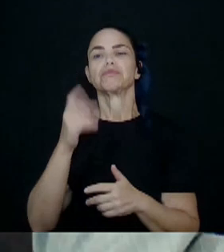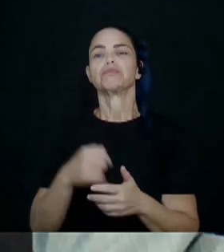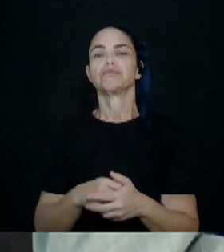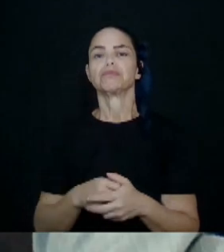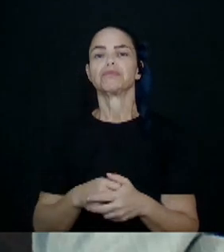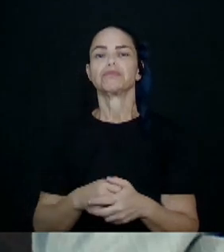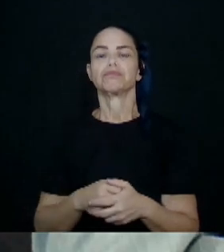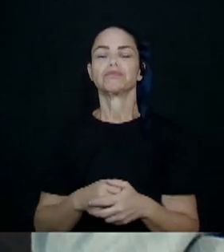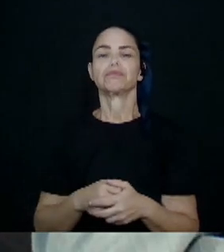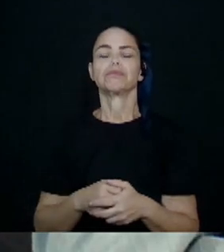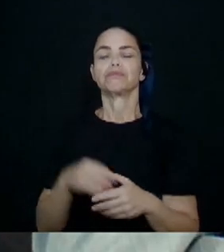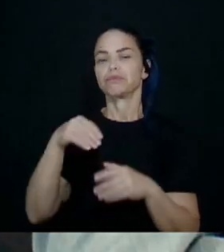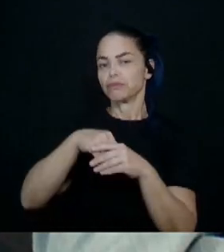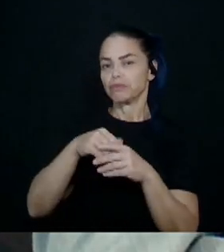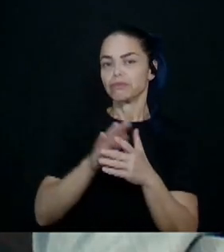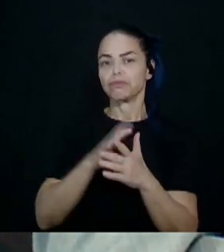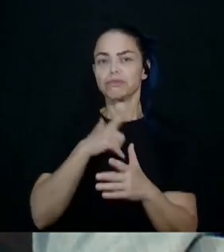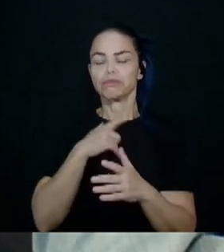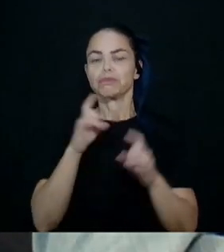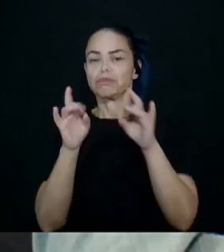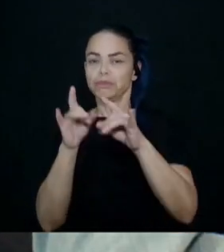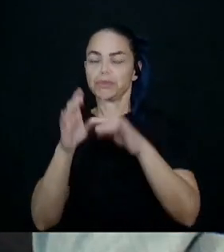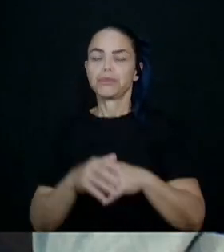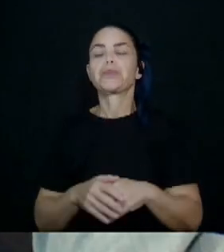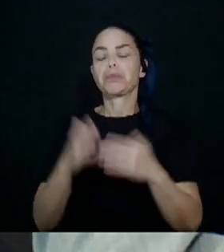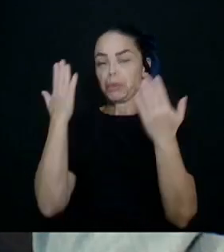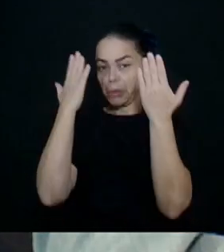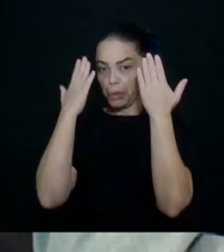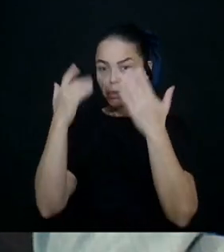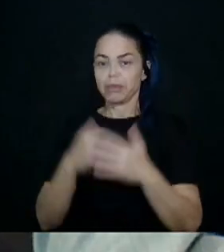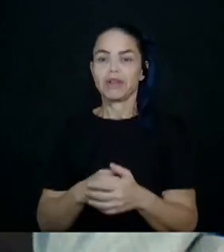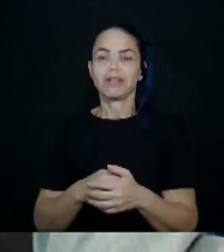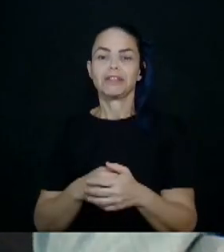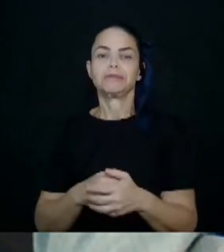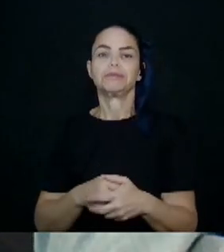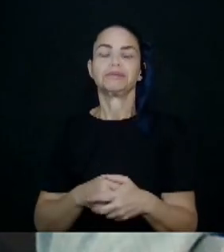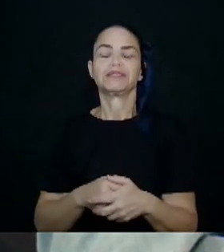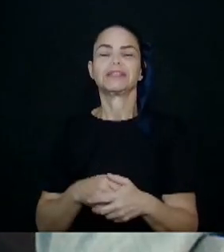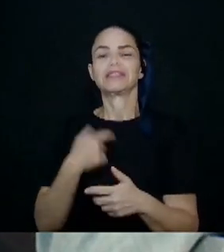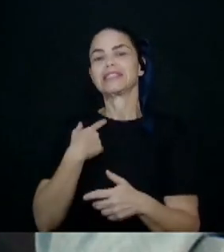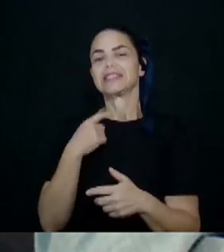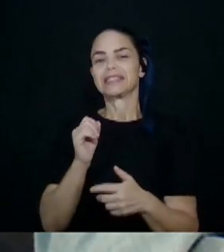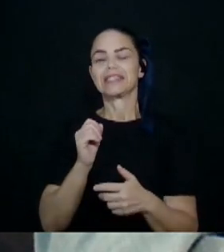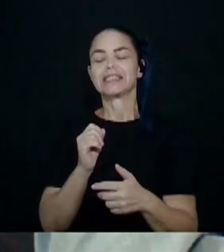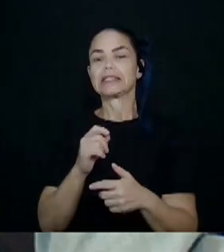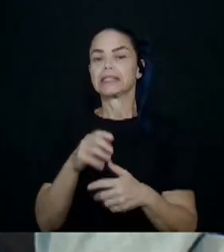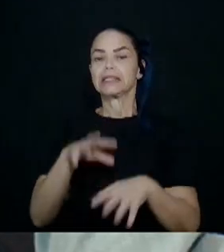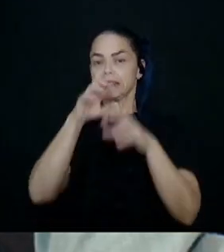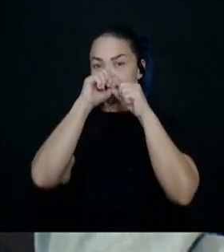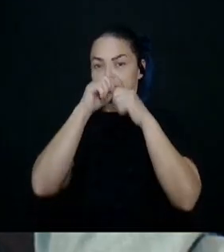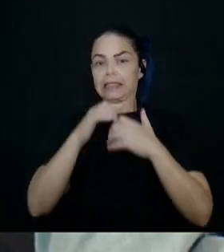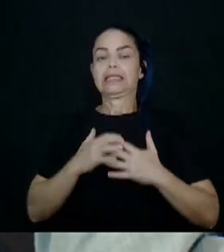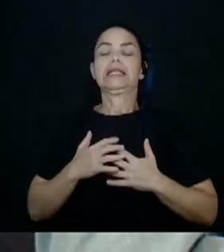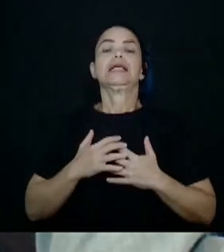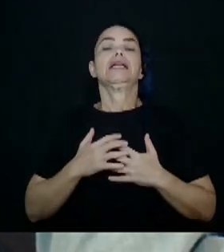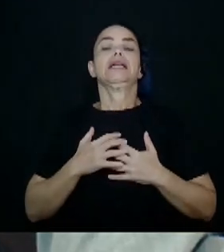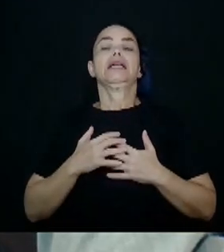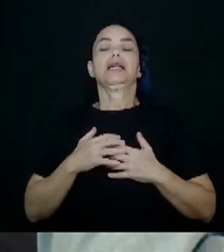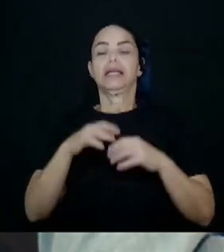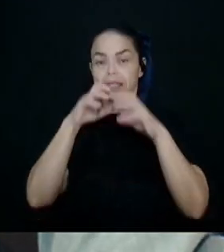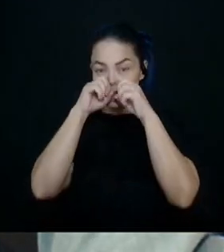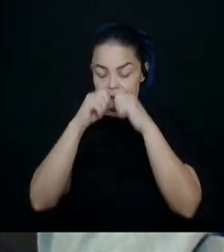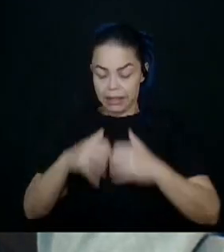né, dentro, tem uma técnica dentro da psicologia que nós chamamos de respiração diafragmática, né? Então,